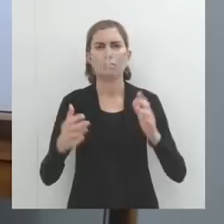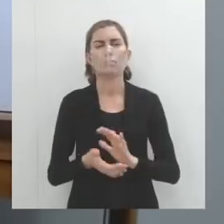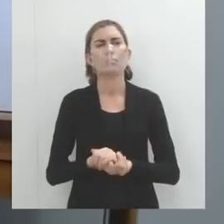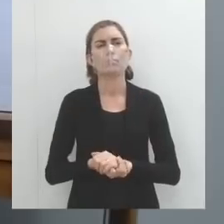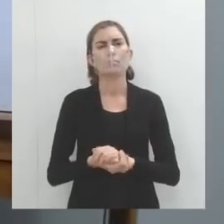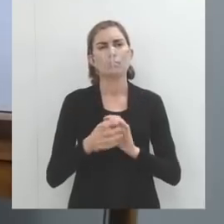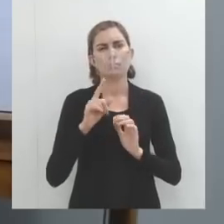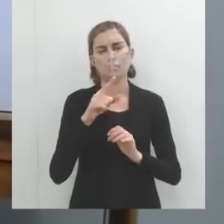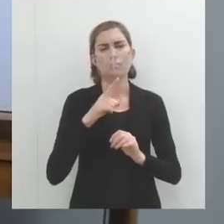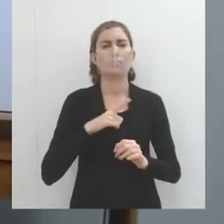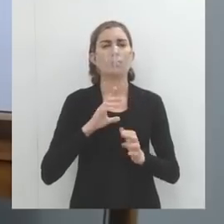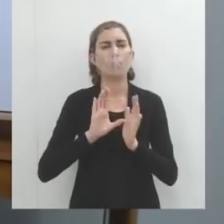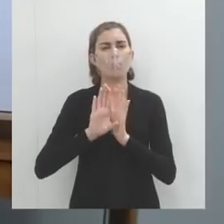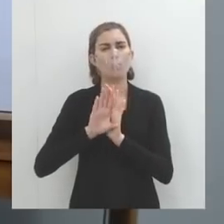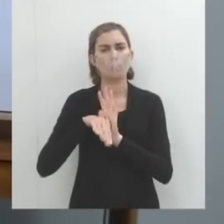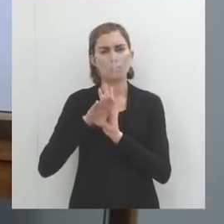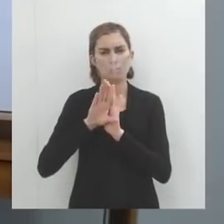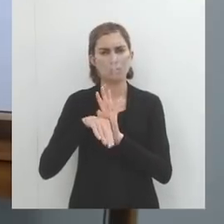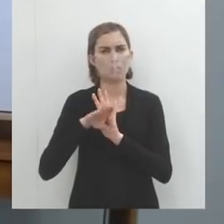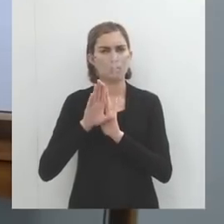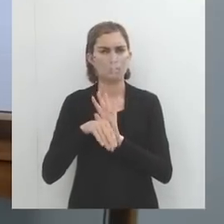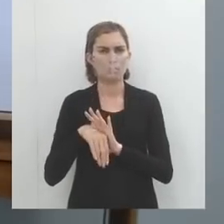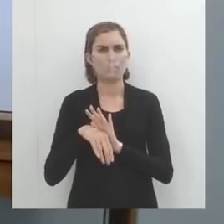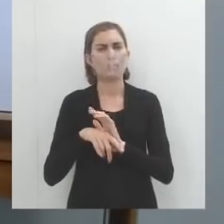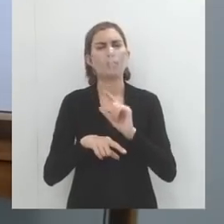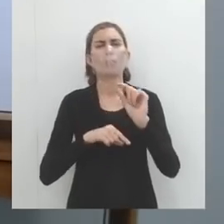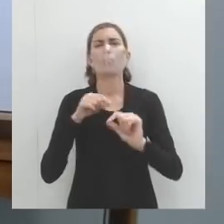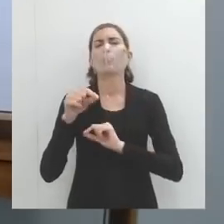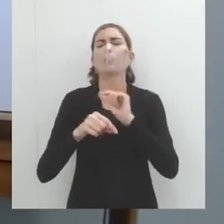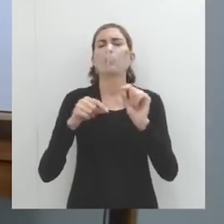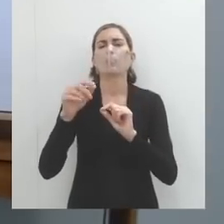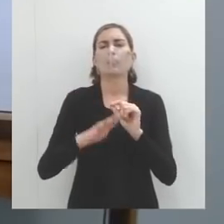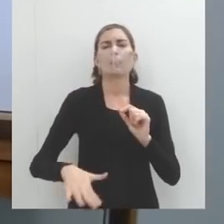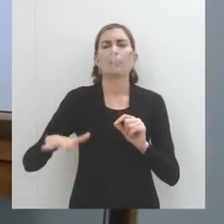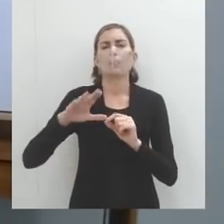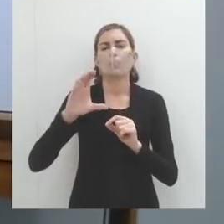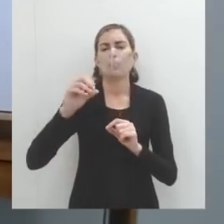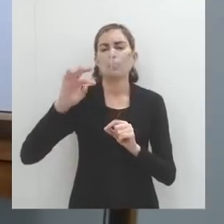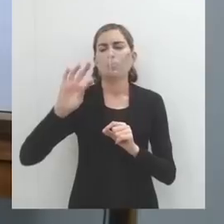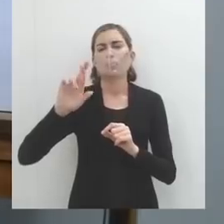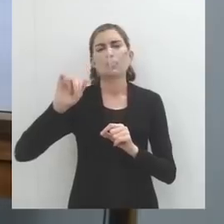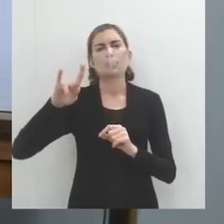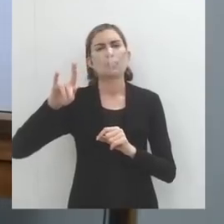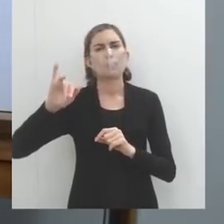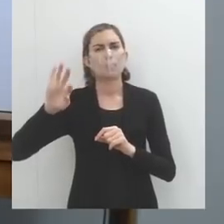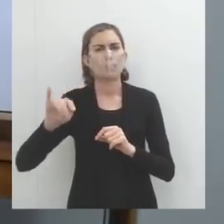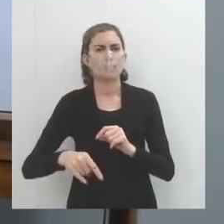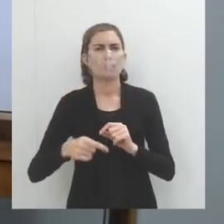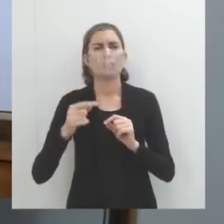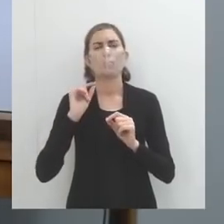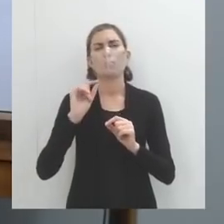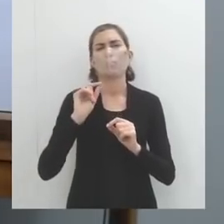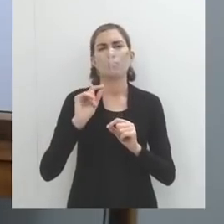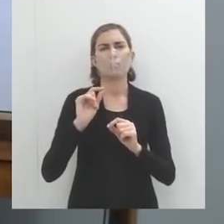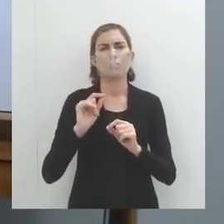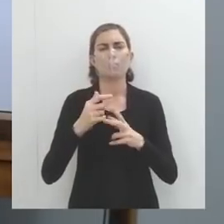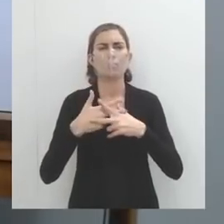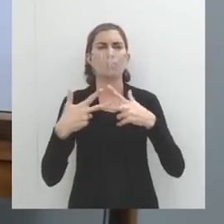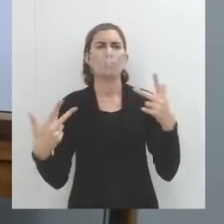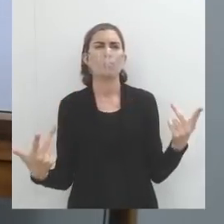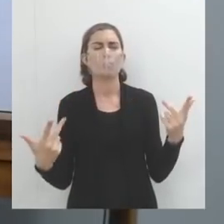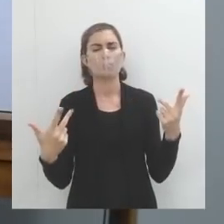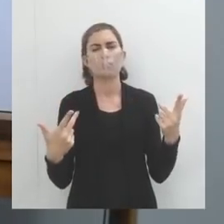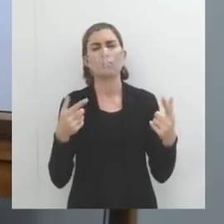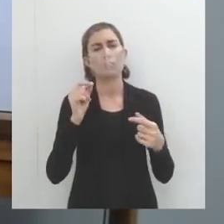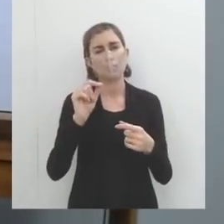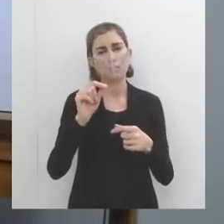gente vai ter logo aí o conceito, né? A gente, mas o que é que são meios contraceptivos? Toda vez que você pegar essa coisa de meios contraceptivos, isso